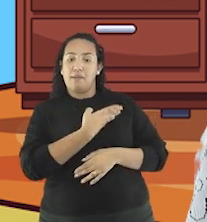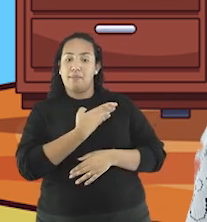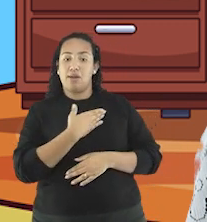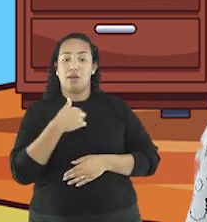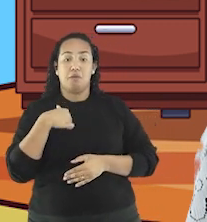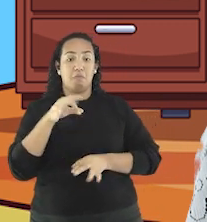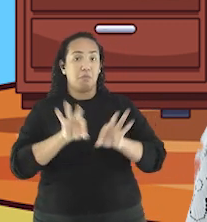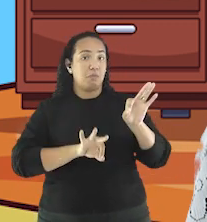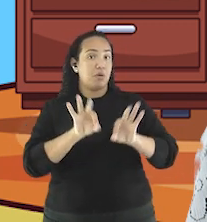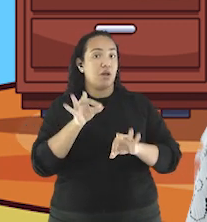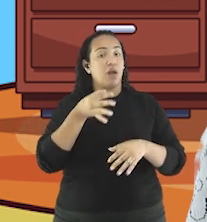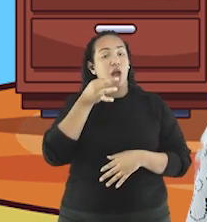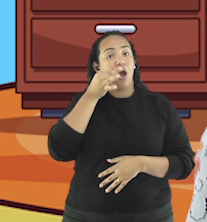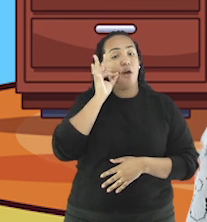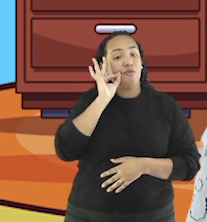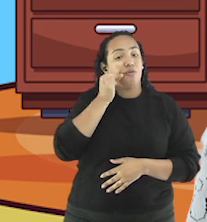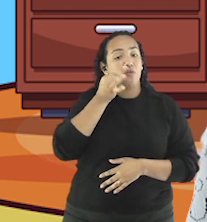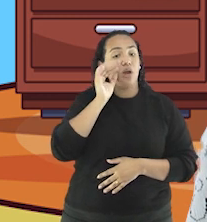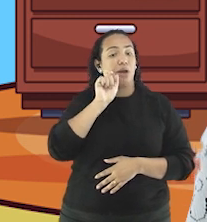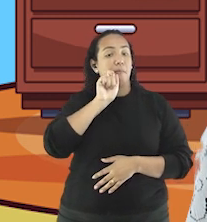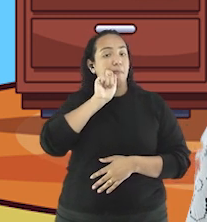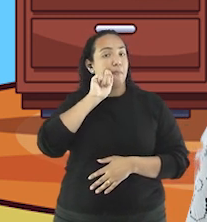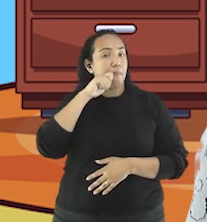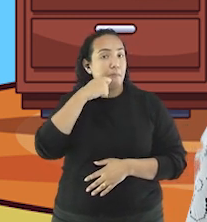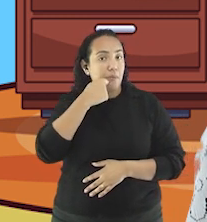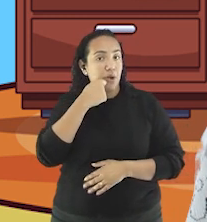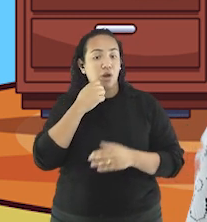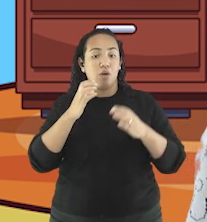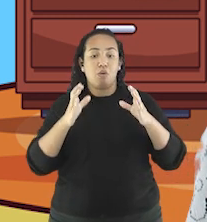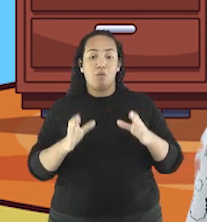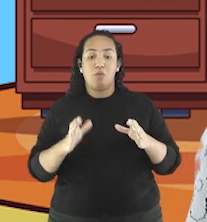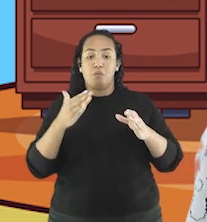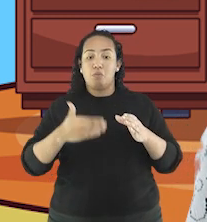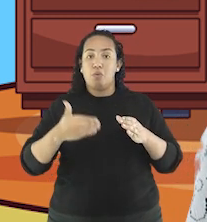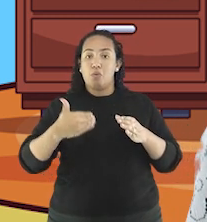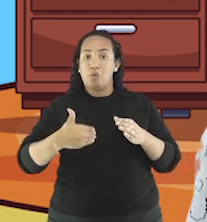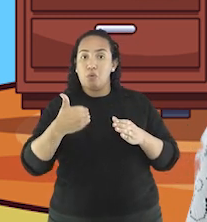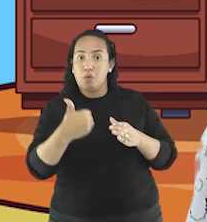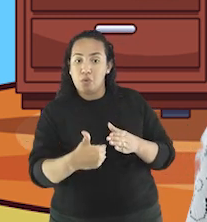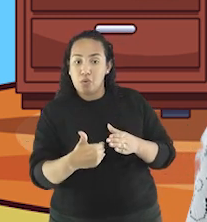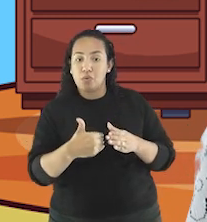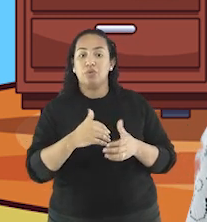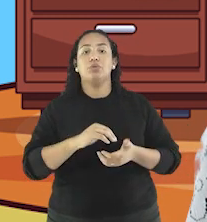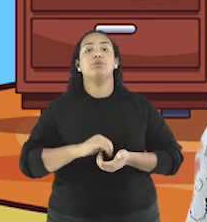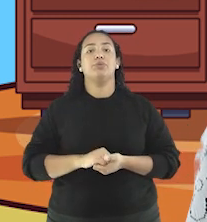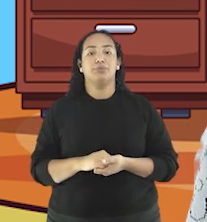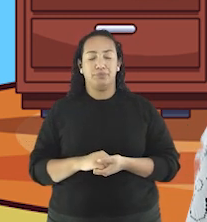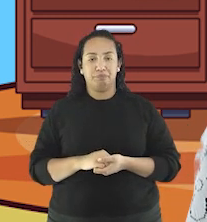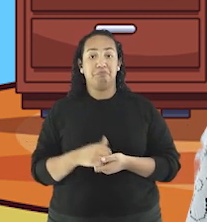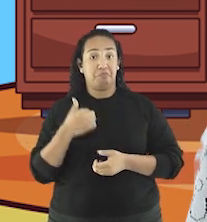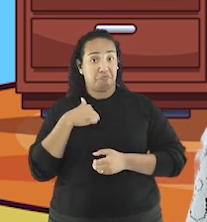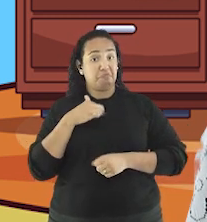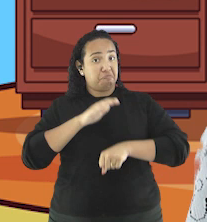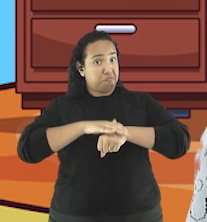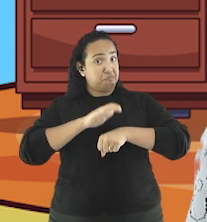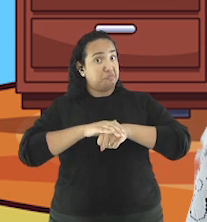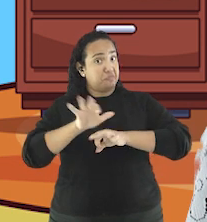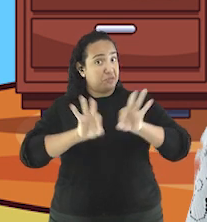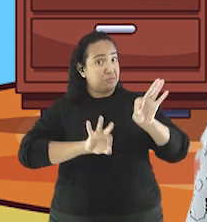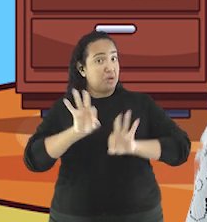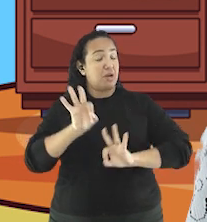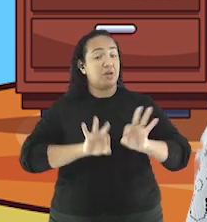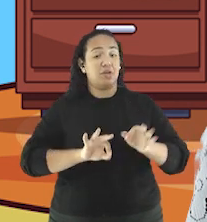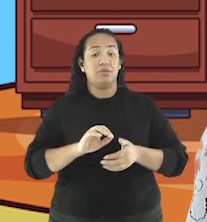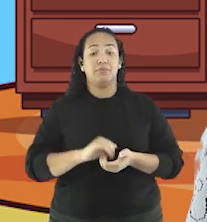Preparei café, pães, bolo de laranja, que eu mesma preparei.